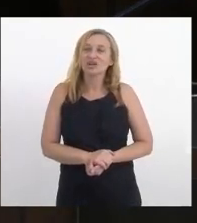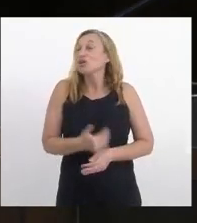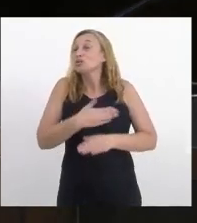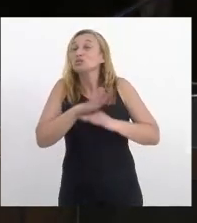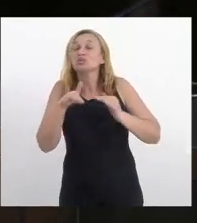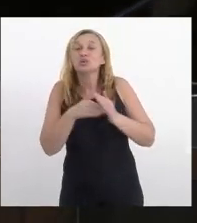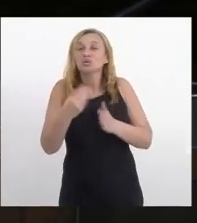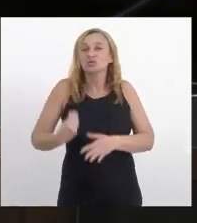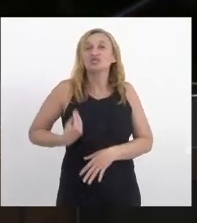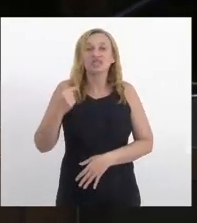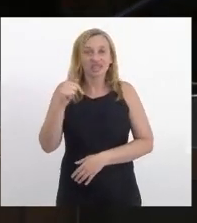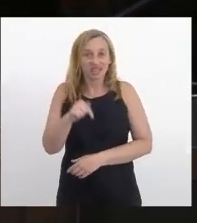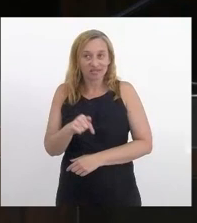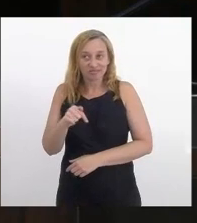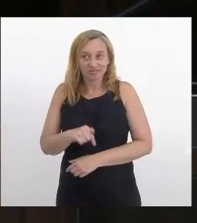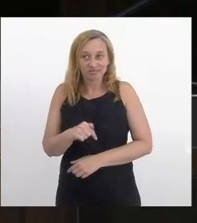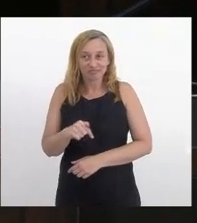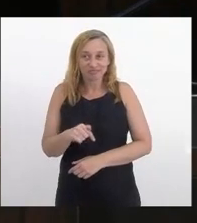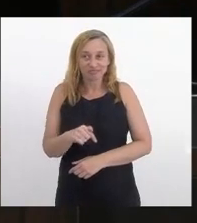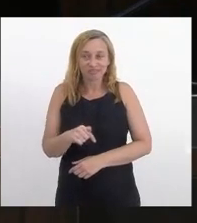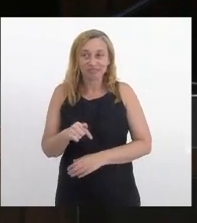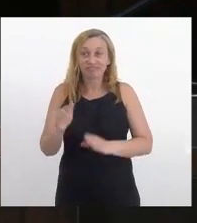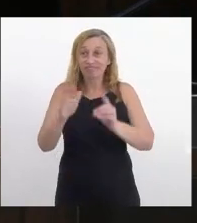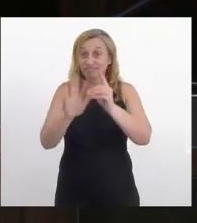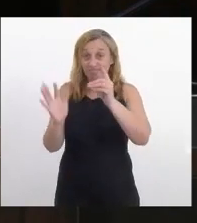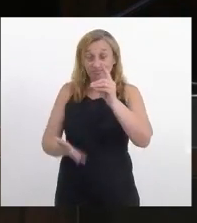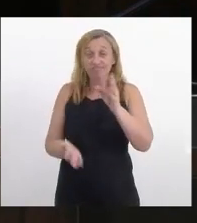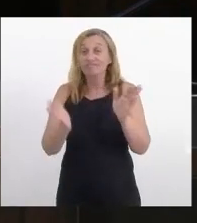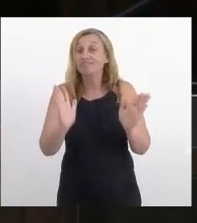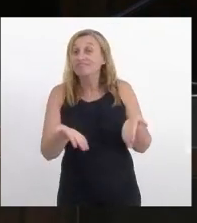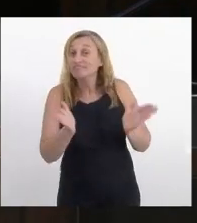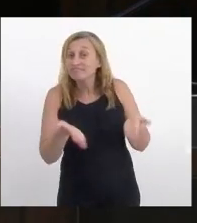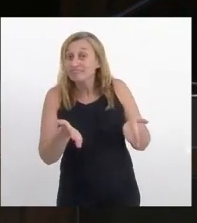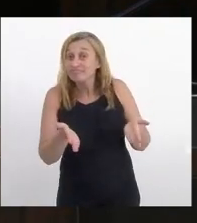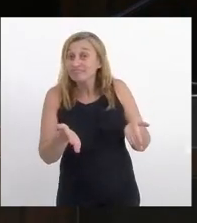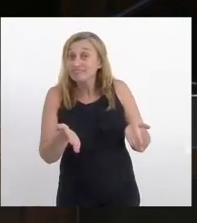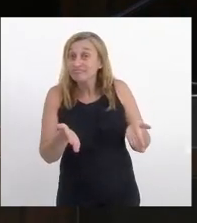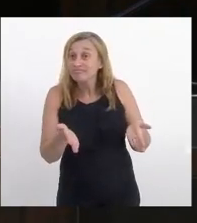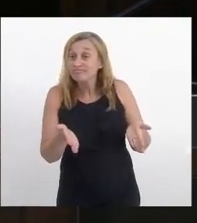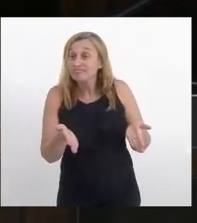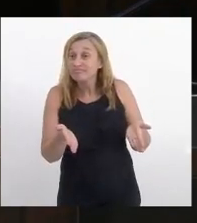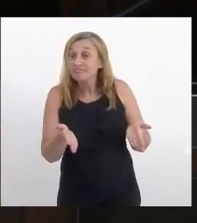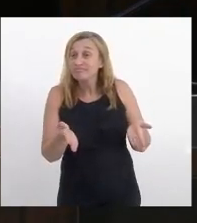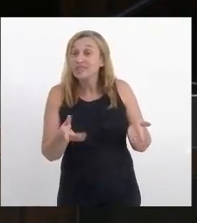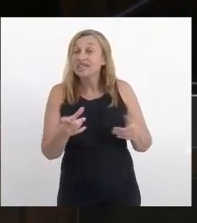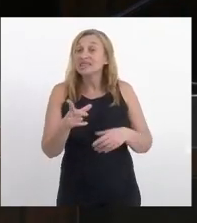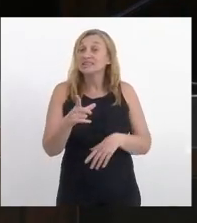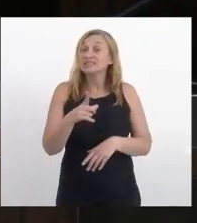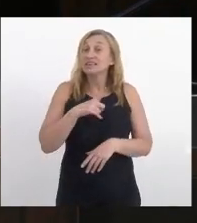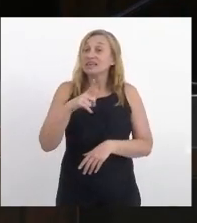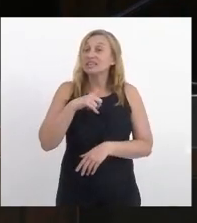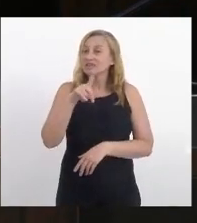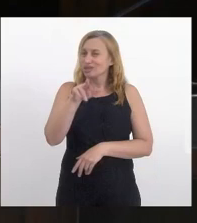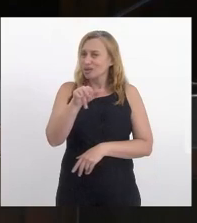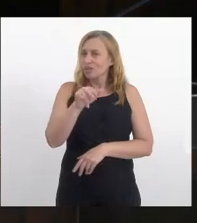Todos que estão aqui e que estão sendo homenageados hoje têm uma coisa em comum,